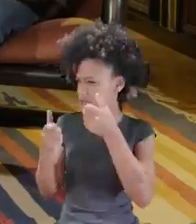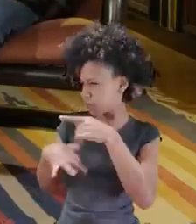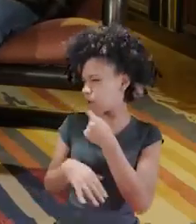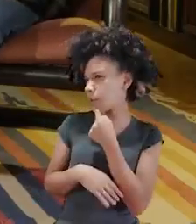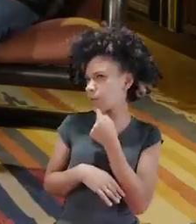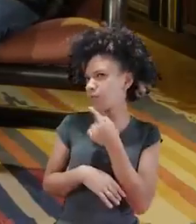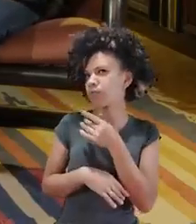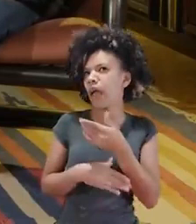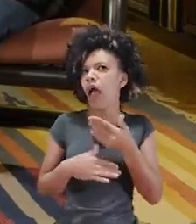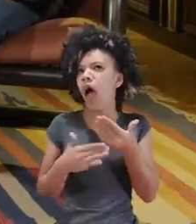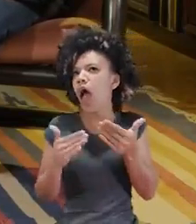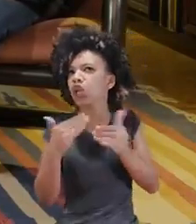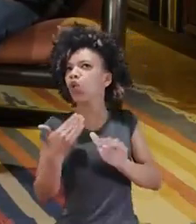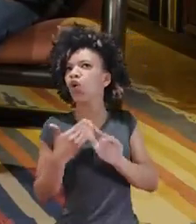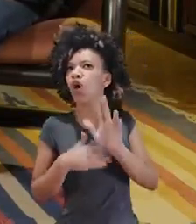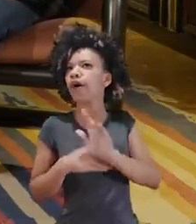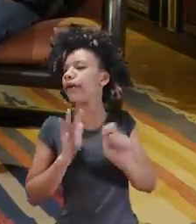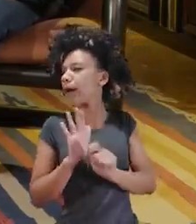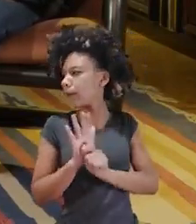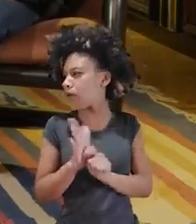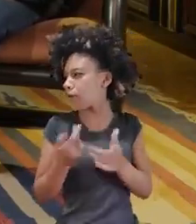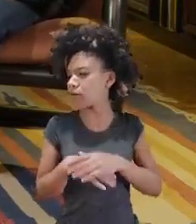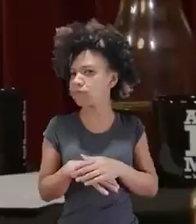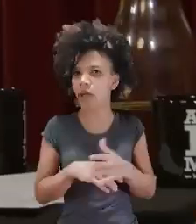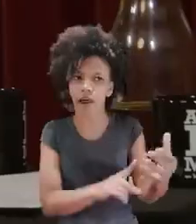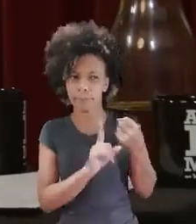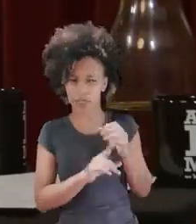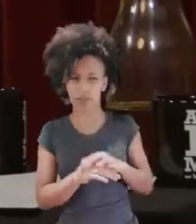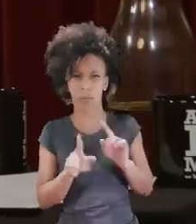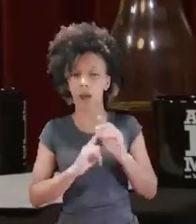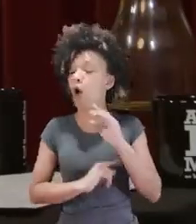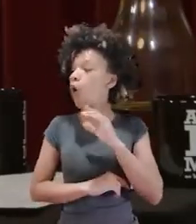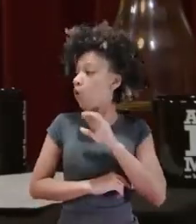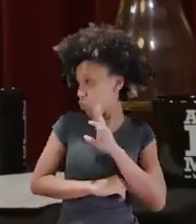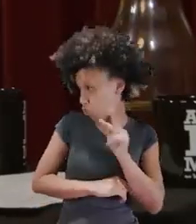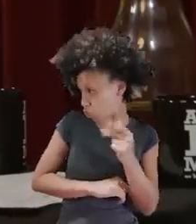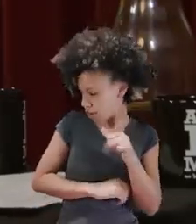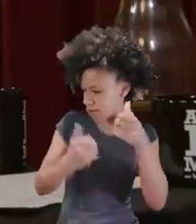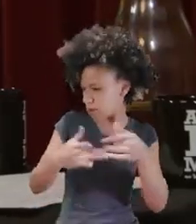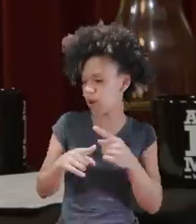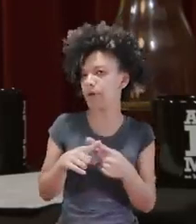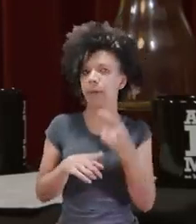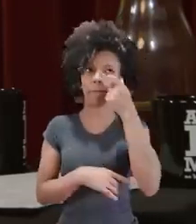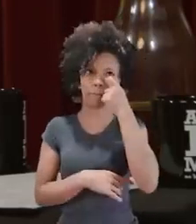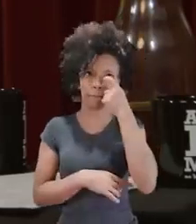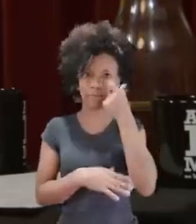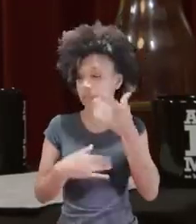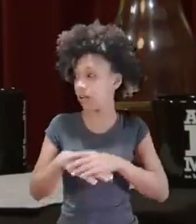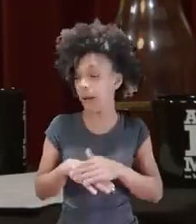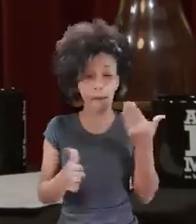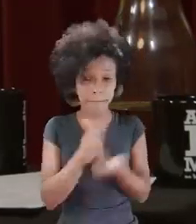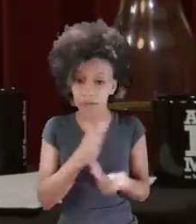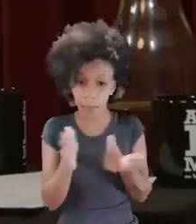dependendo do que acontecer dinheiro com essa assim aí o cara é contra a maconha vai lá favor da maconha vale-presente o que o o da concentra alegou É a coisa assim